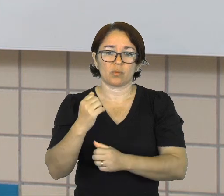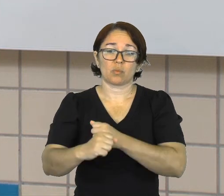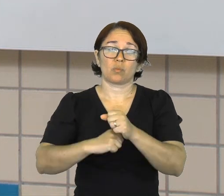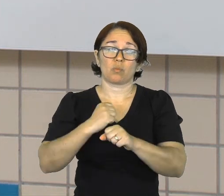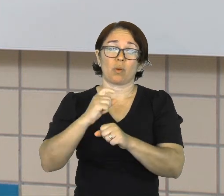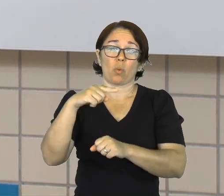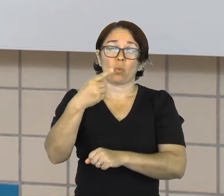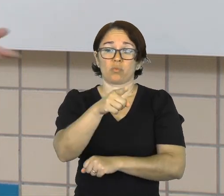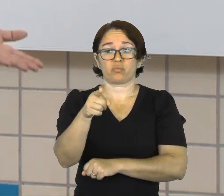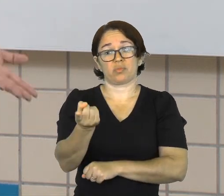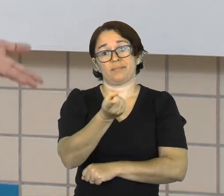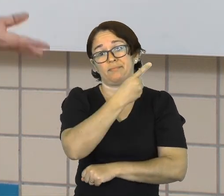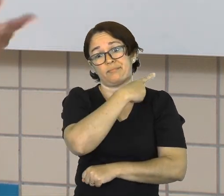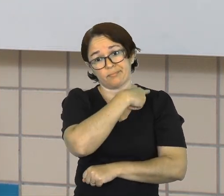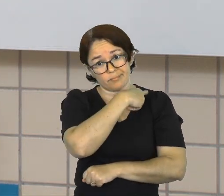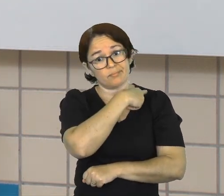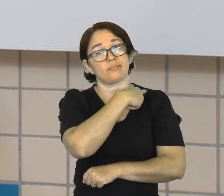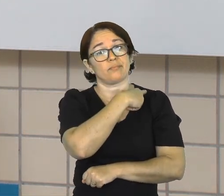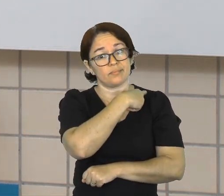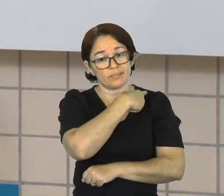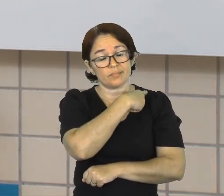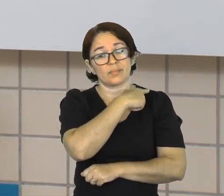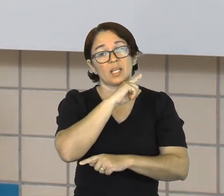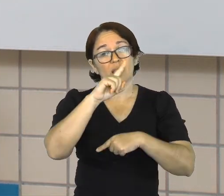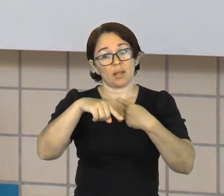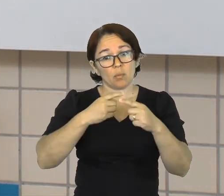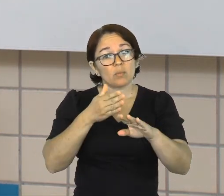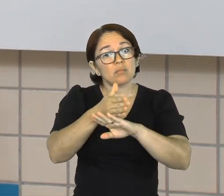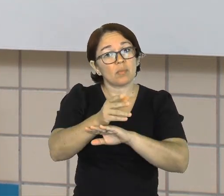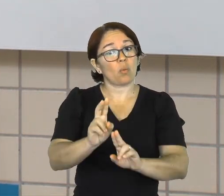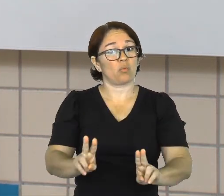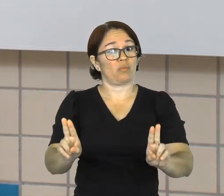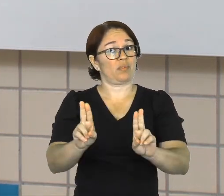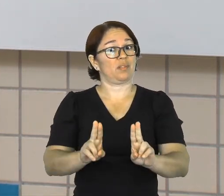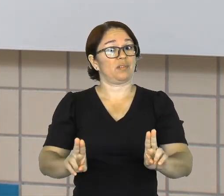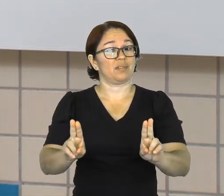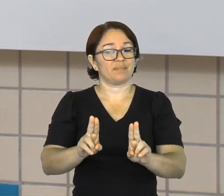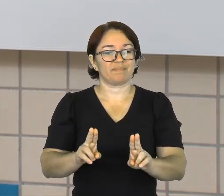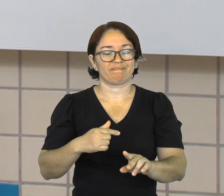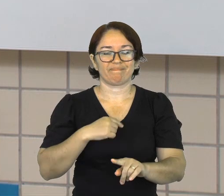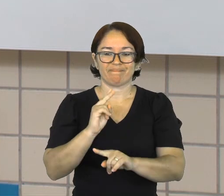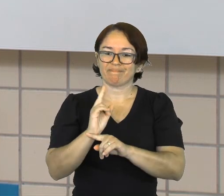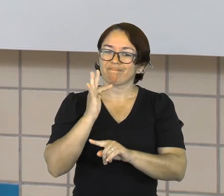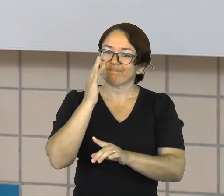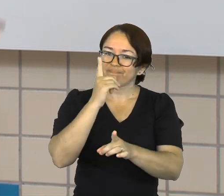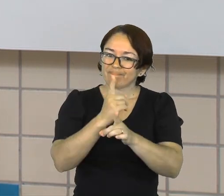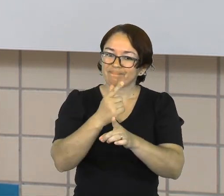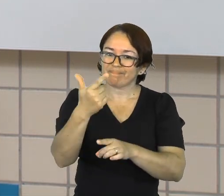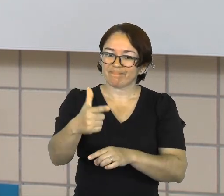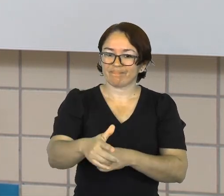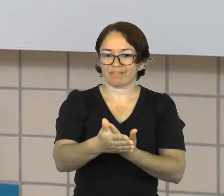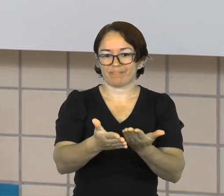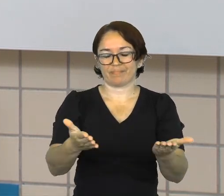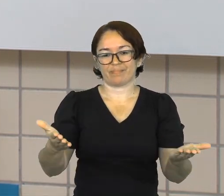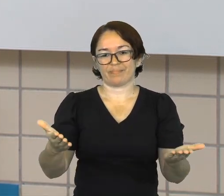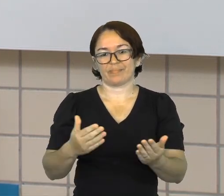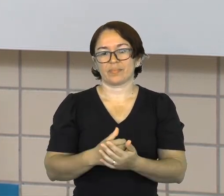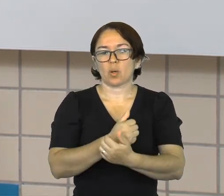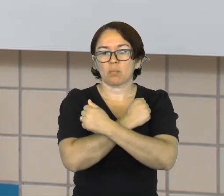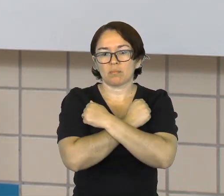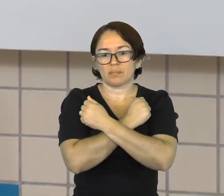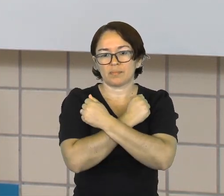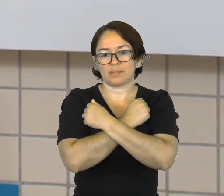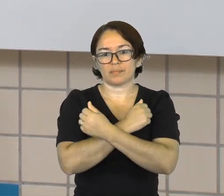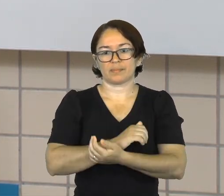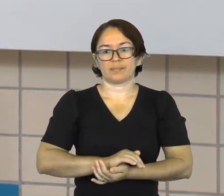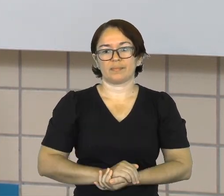outra realidade, logo logo vocês estão aí no nível superior, tá bom? Conto com vocês na próxima aula e um grande abraço!